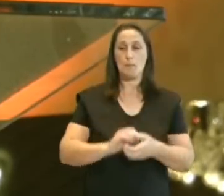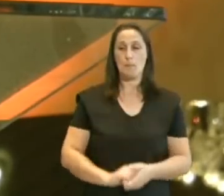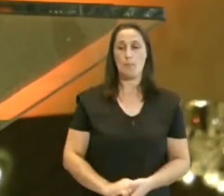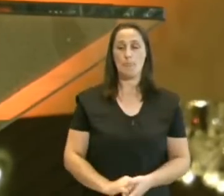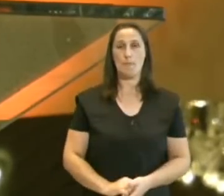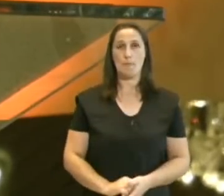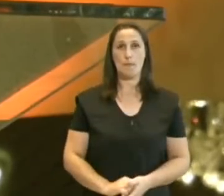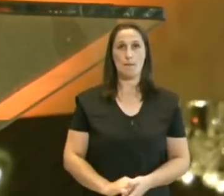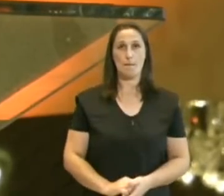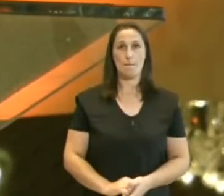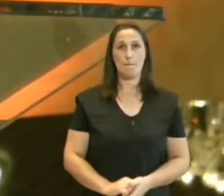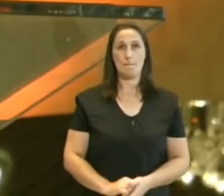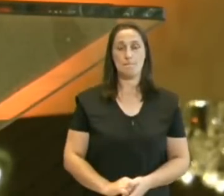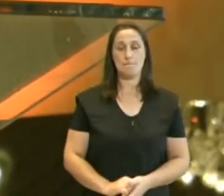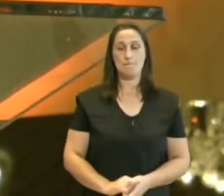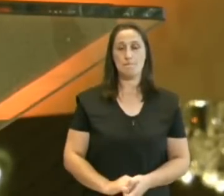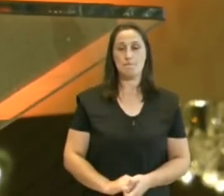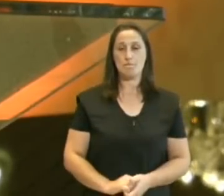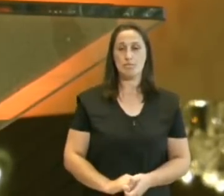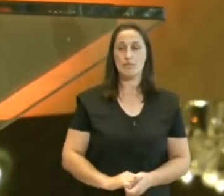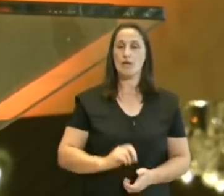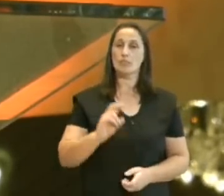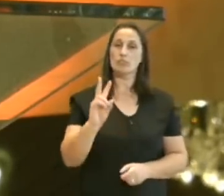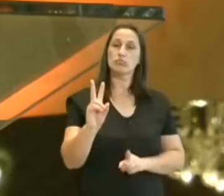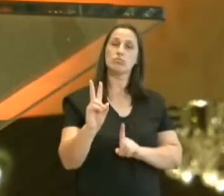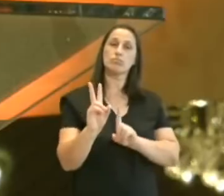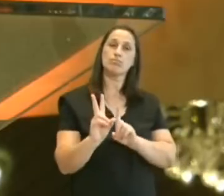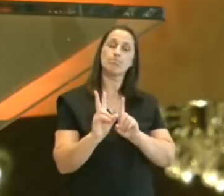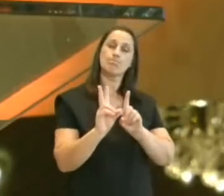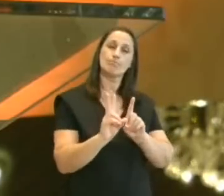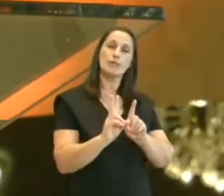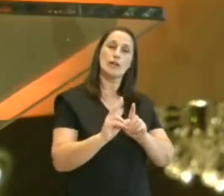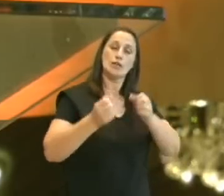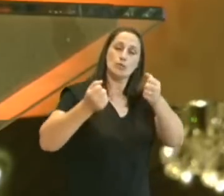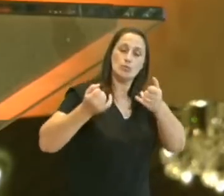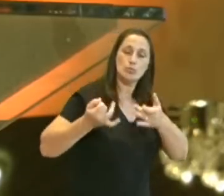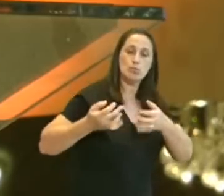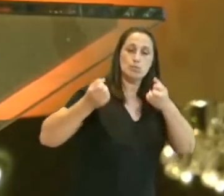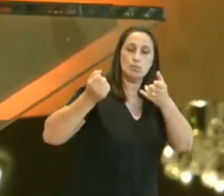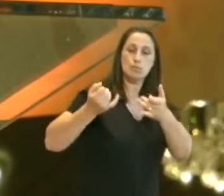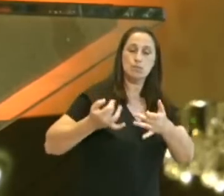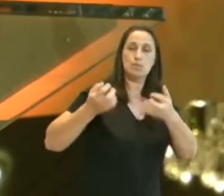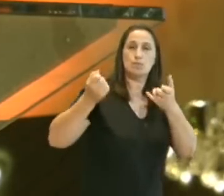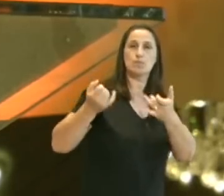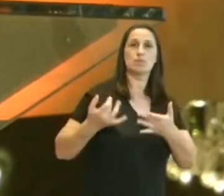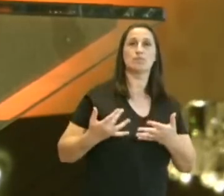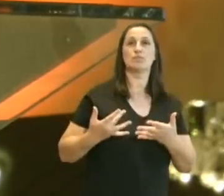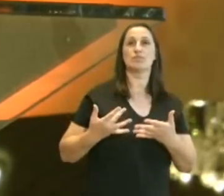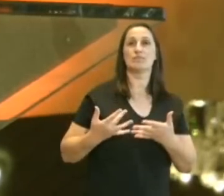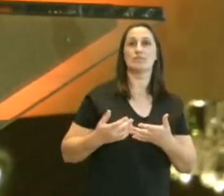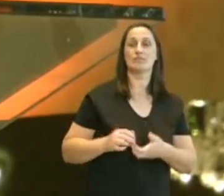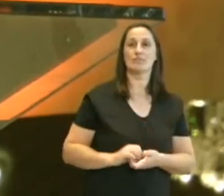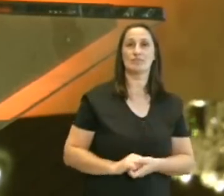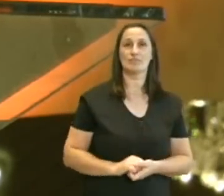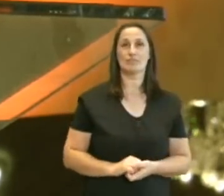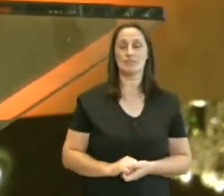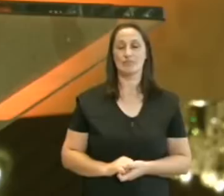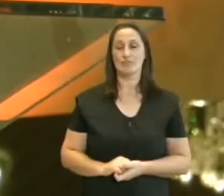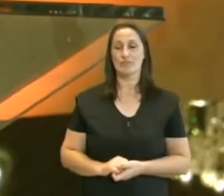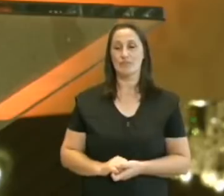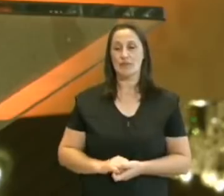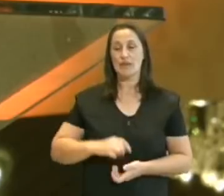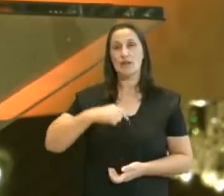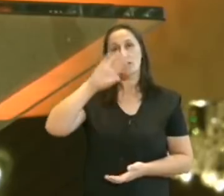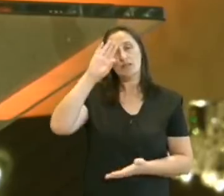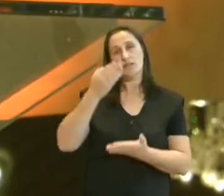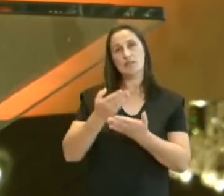E ele foi ao longo daquele caminho fazendo uma releitura da realidade à luz das Escrituras. E eu creio que